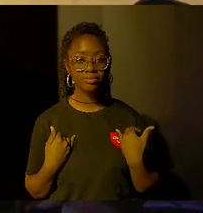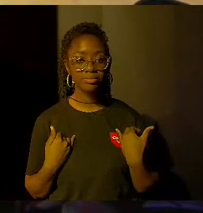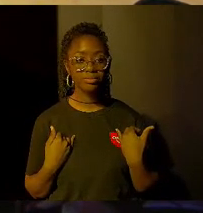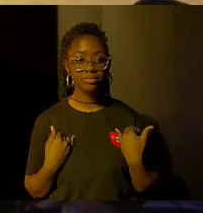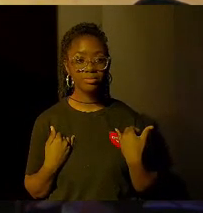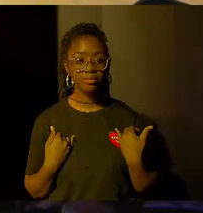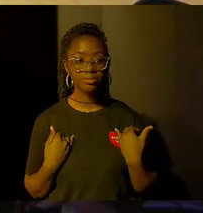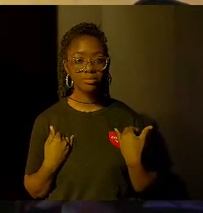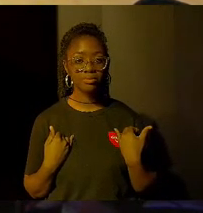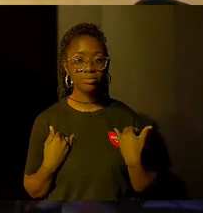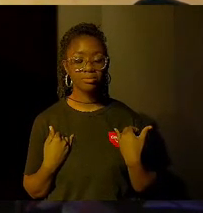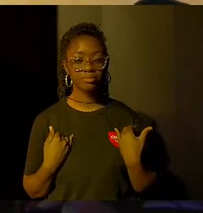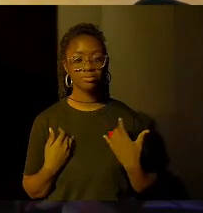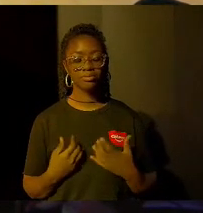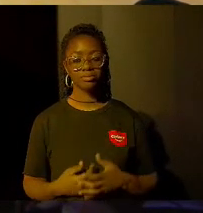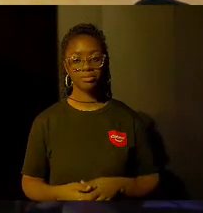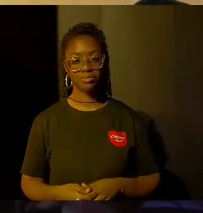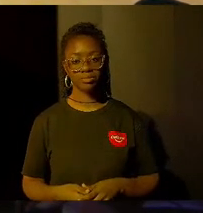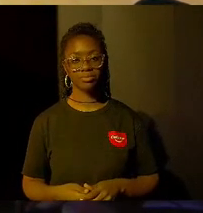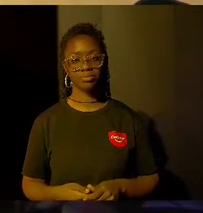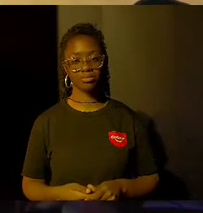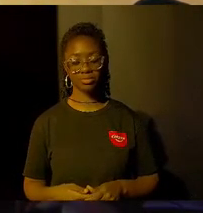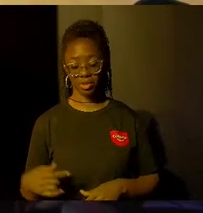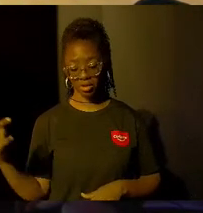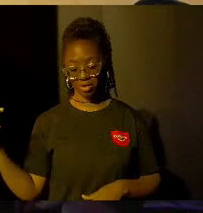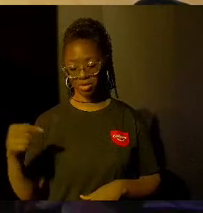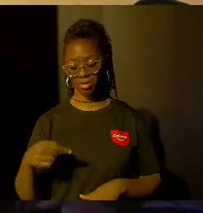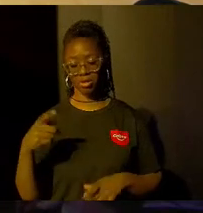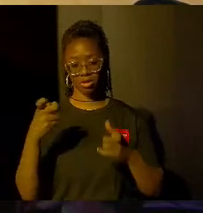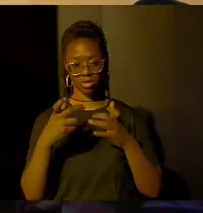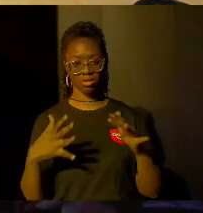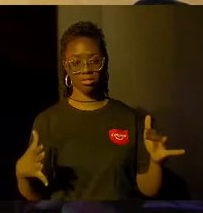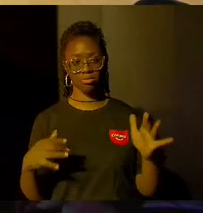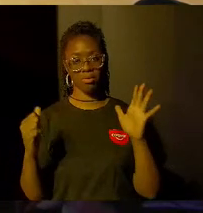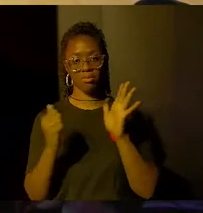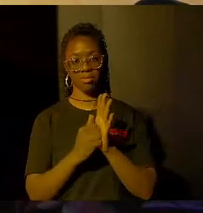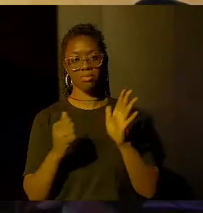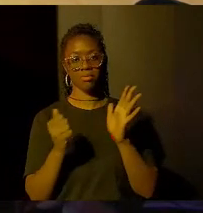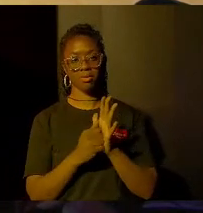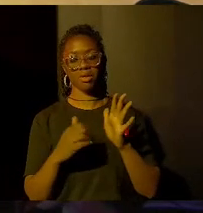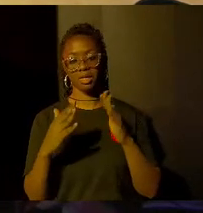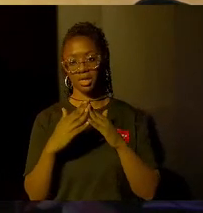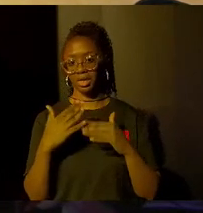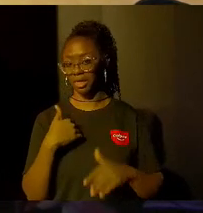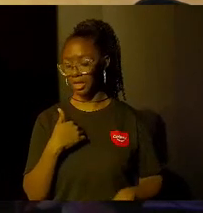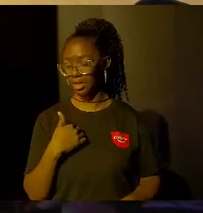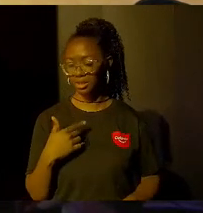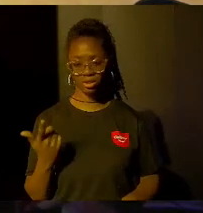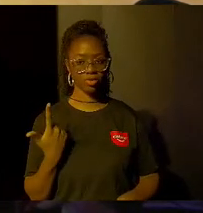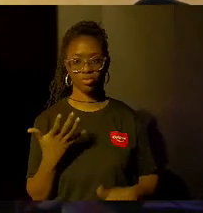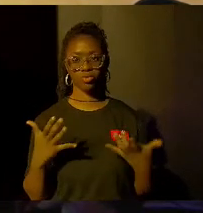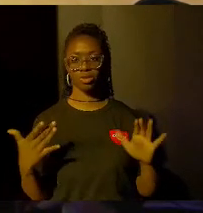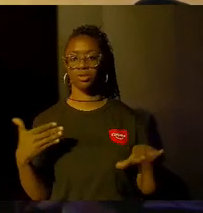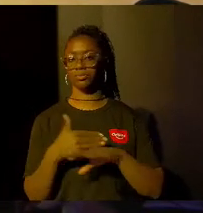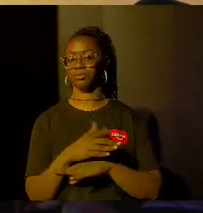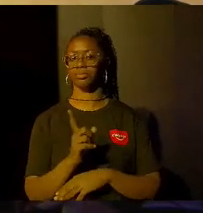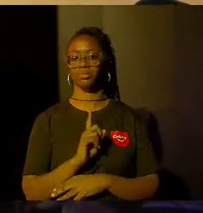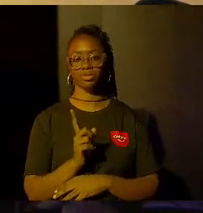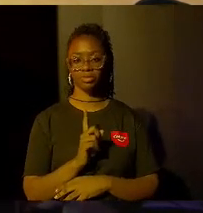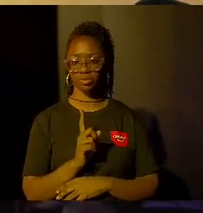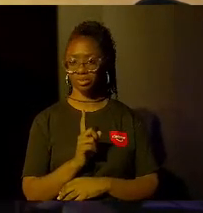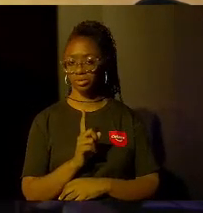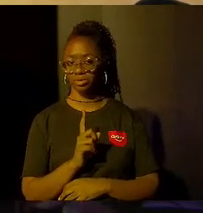Nem que a tua paz vem aqui para bater na porta da minha casa eu vou deixar ela entrar